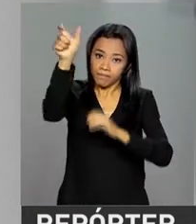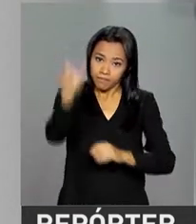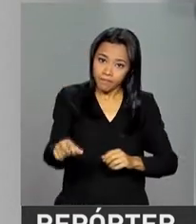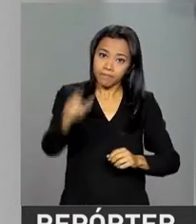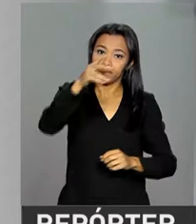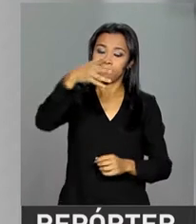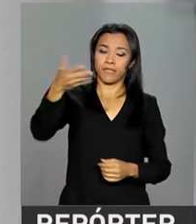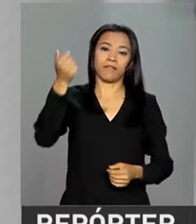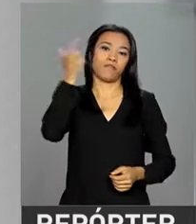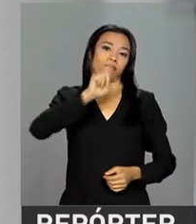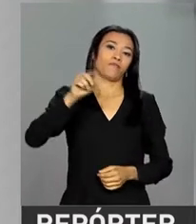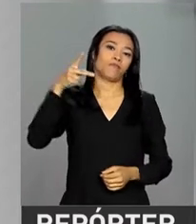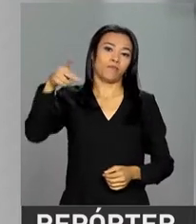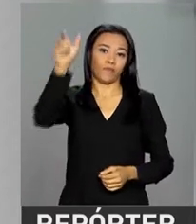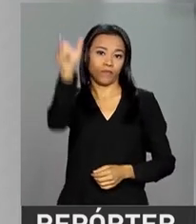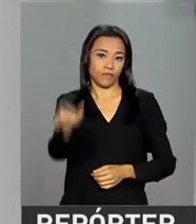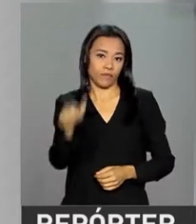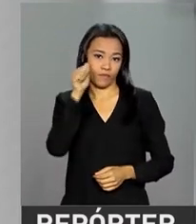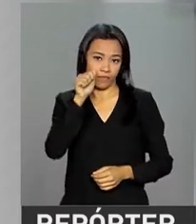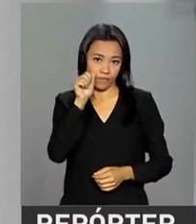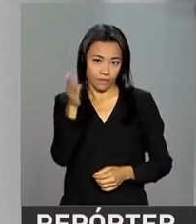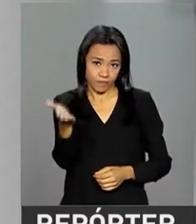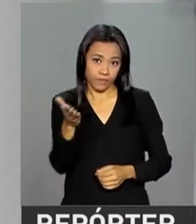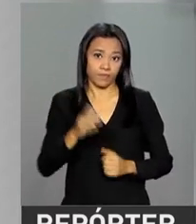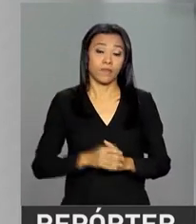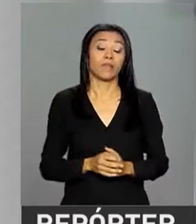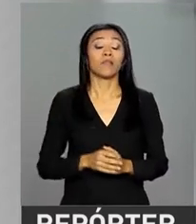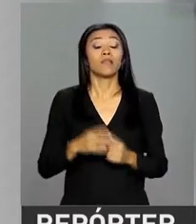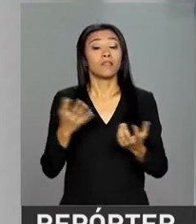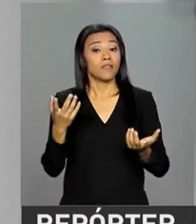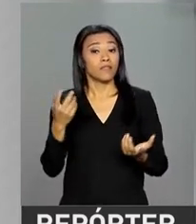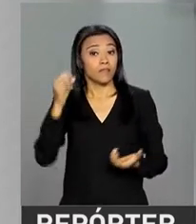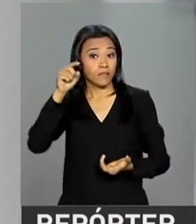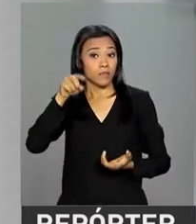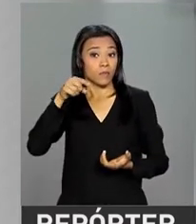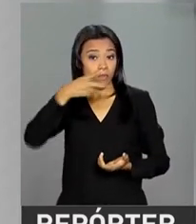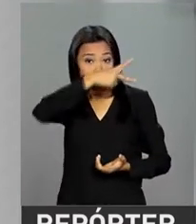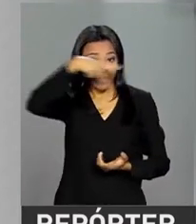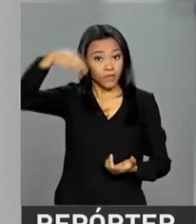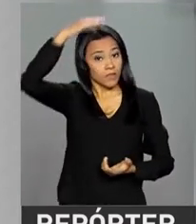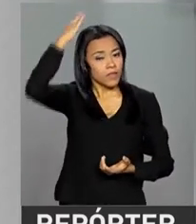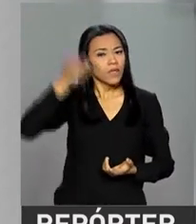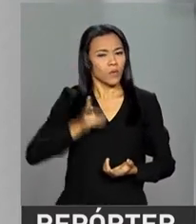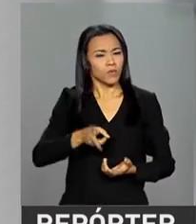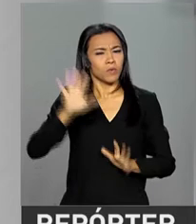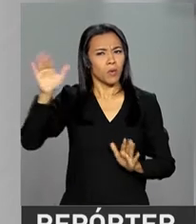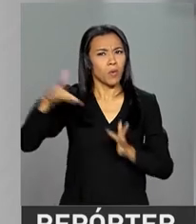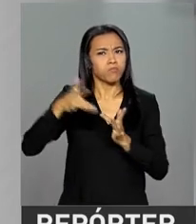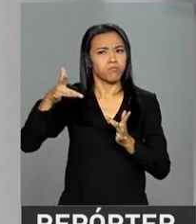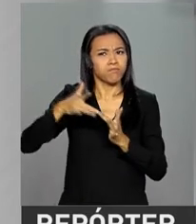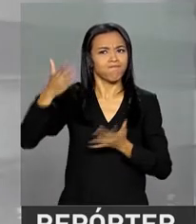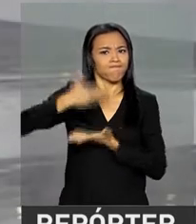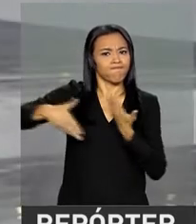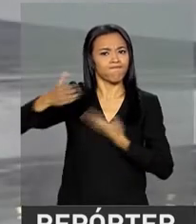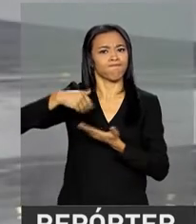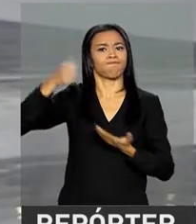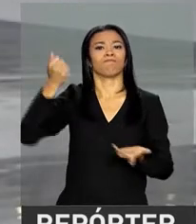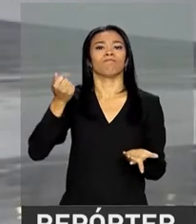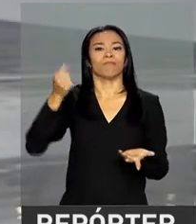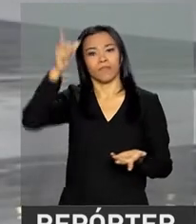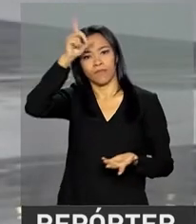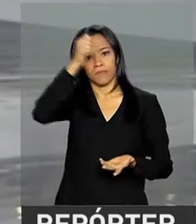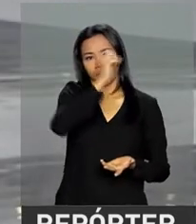vitória o presidente manifestou interesse em aprofundar a parceria brasil alemanha falando agora da